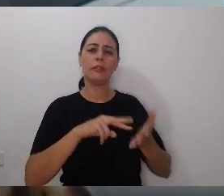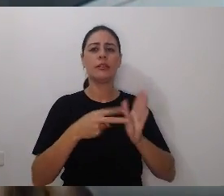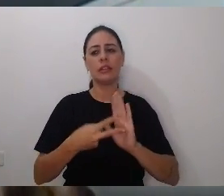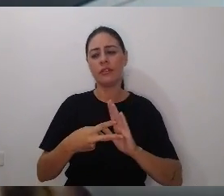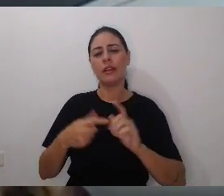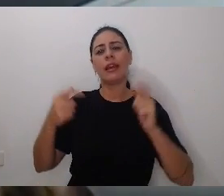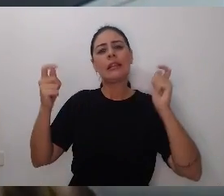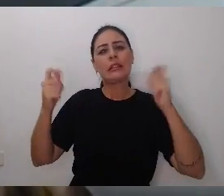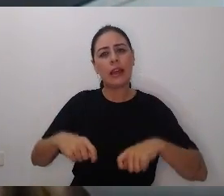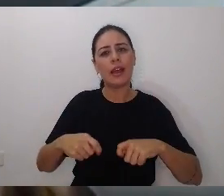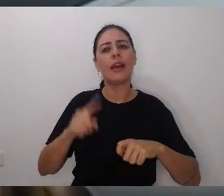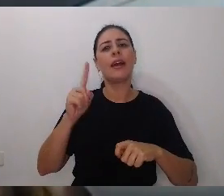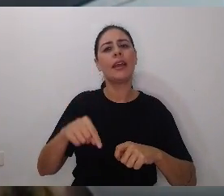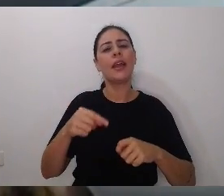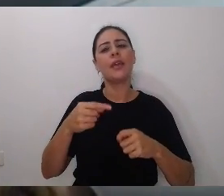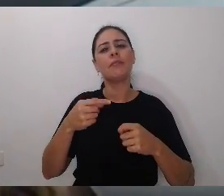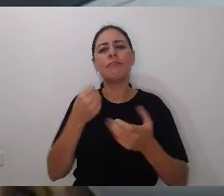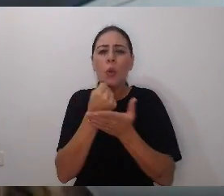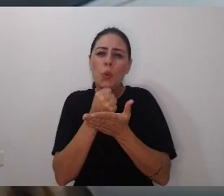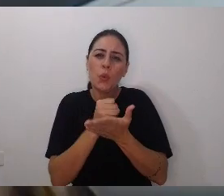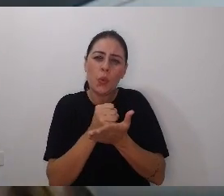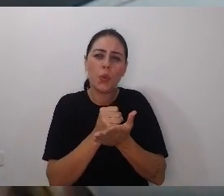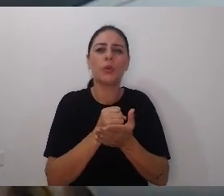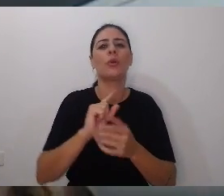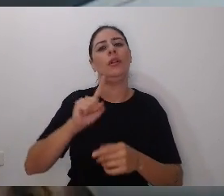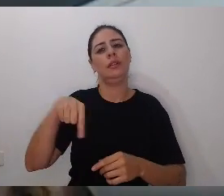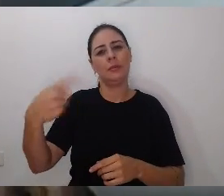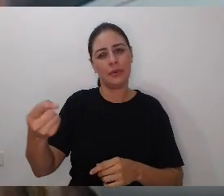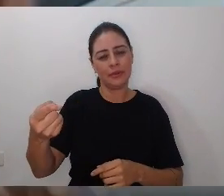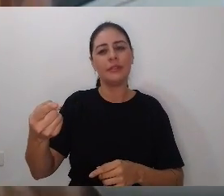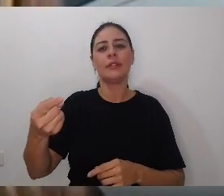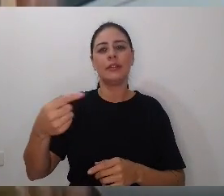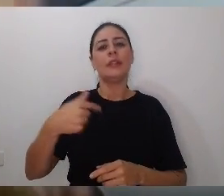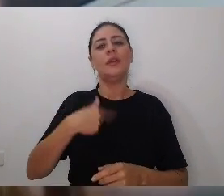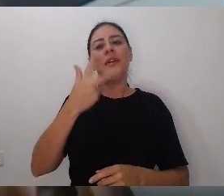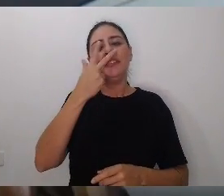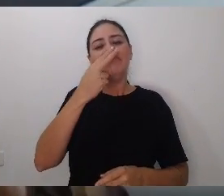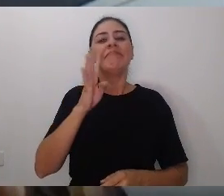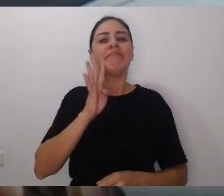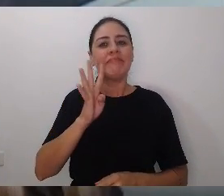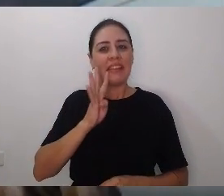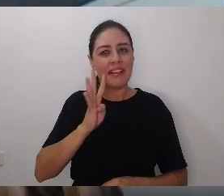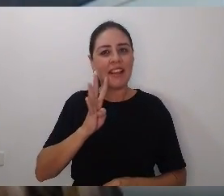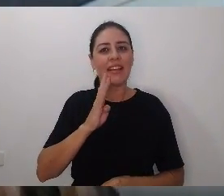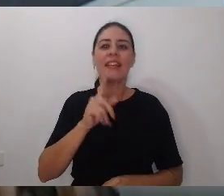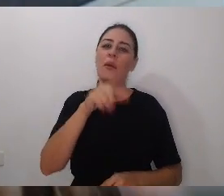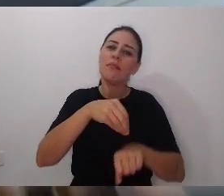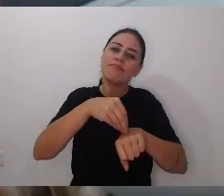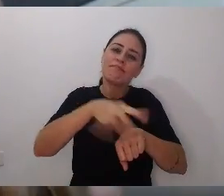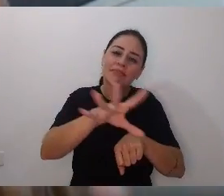crianças para que elas saibam lidar e reconhecer o que elas estão sentindo. Porque a partir do momento que a gente entende o que nós estamos